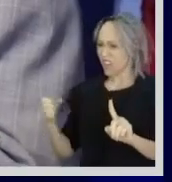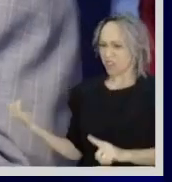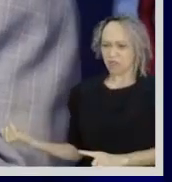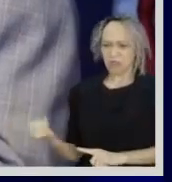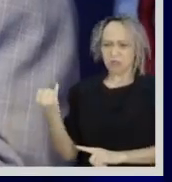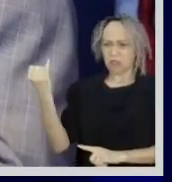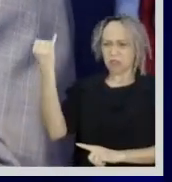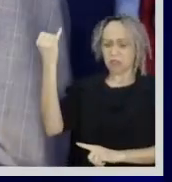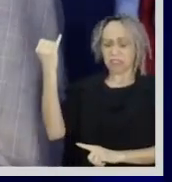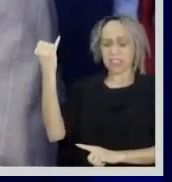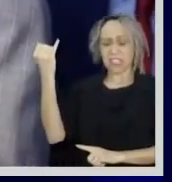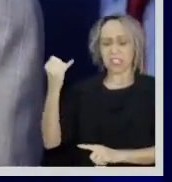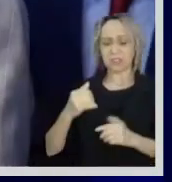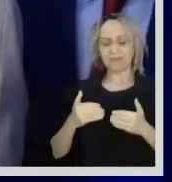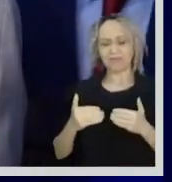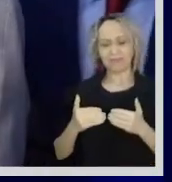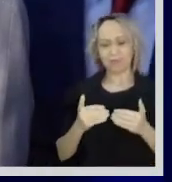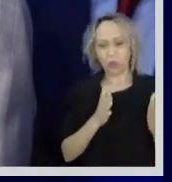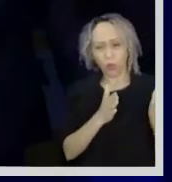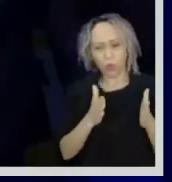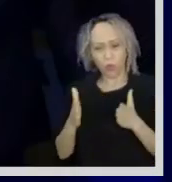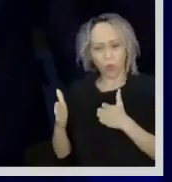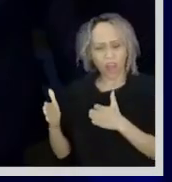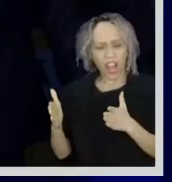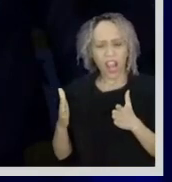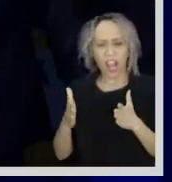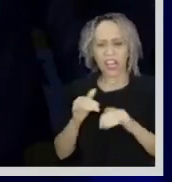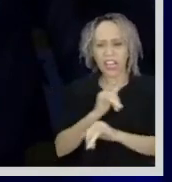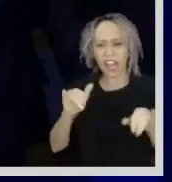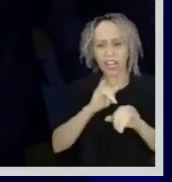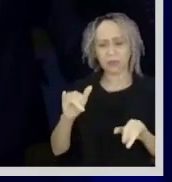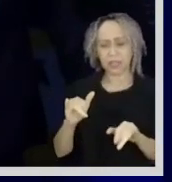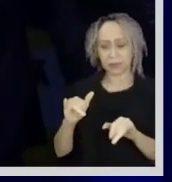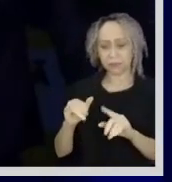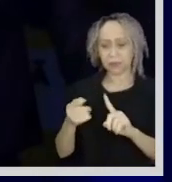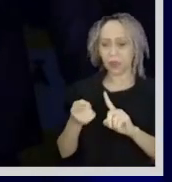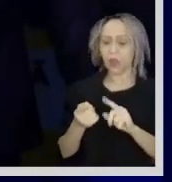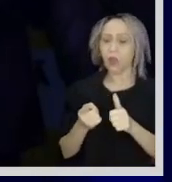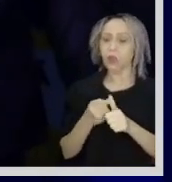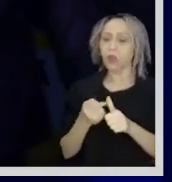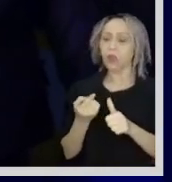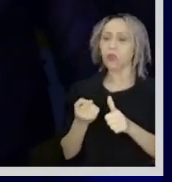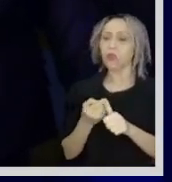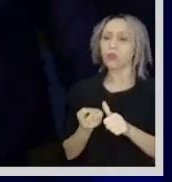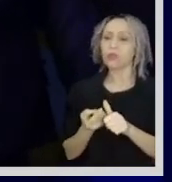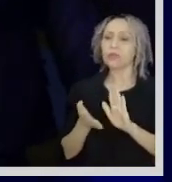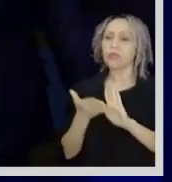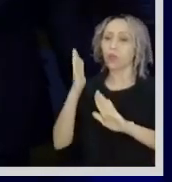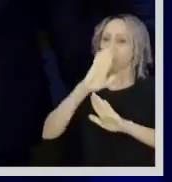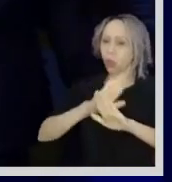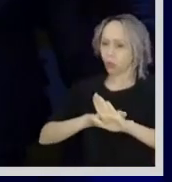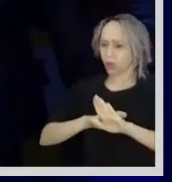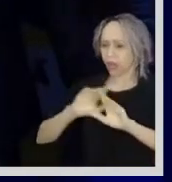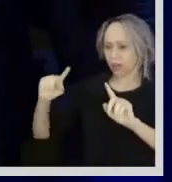aliada no governo, é para falar o seguinte: olha só, não estou satisfeito, governo Lula, me dá mais alguma coisinha aí, talvez nas estatais, né, Holliday, para